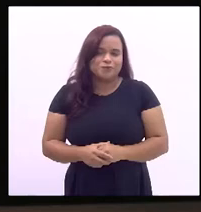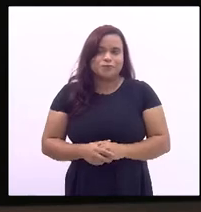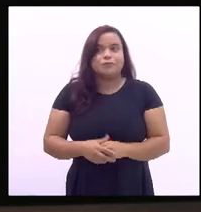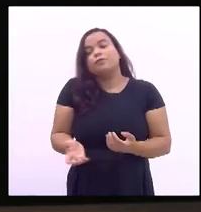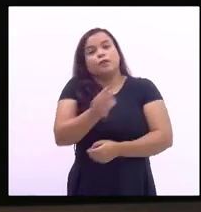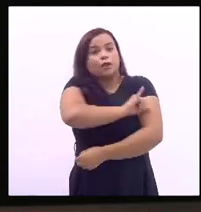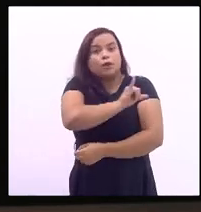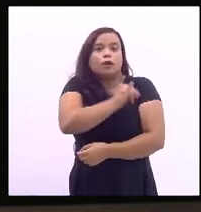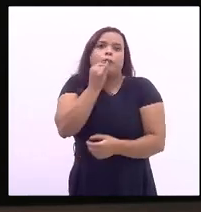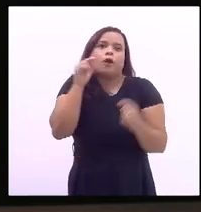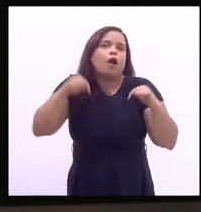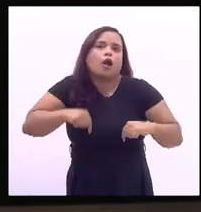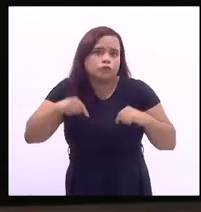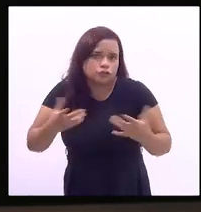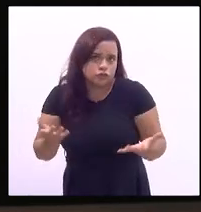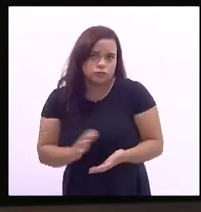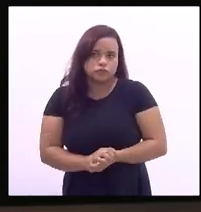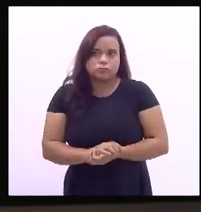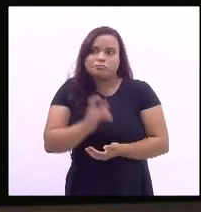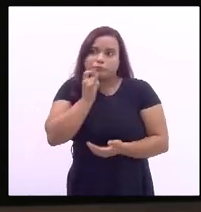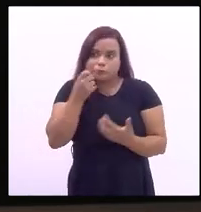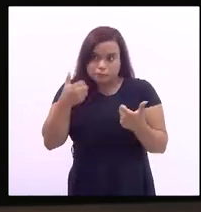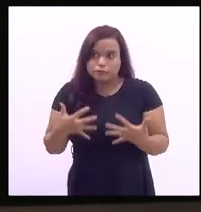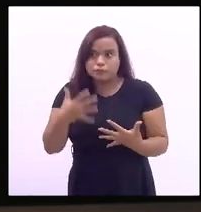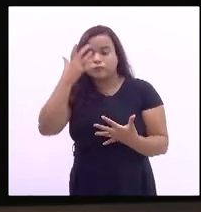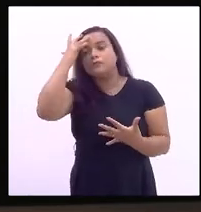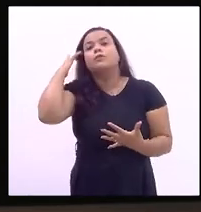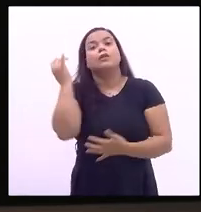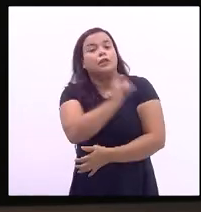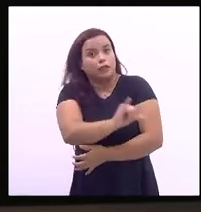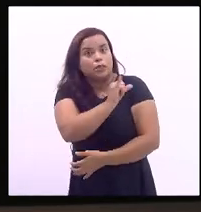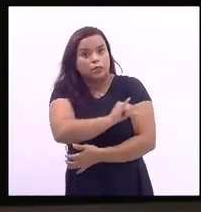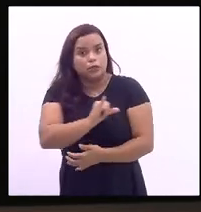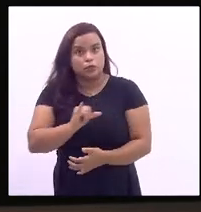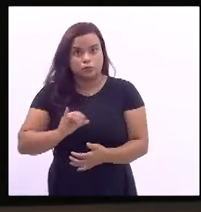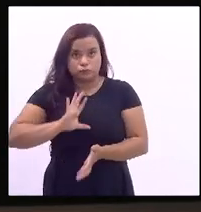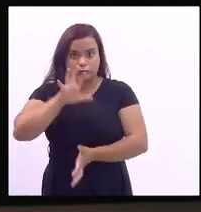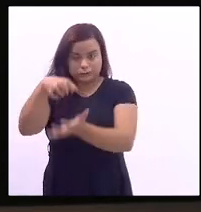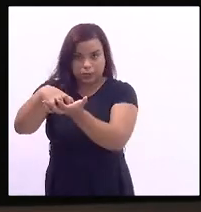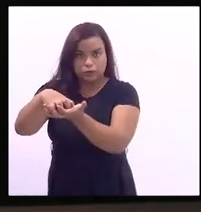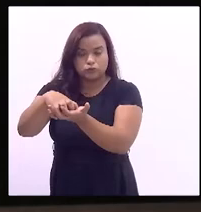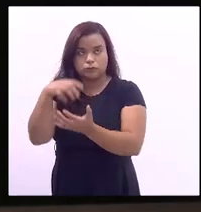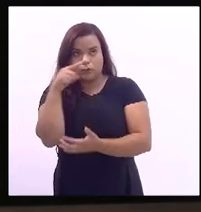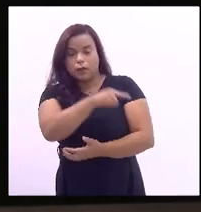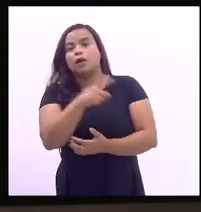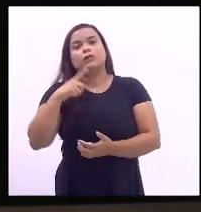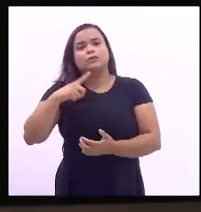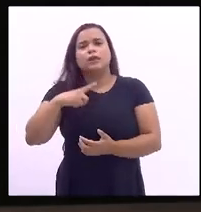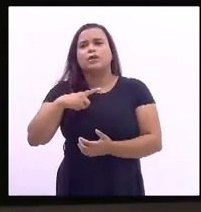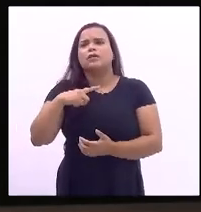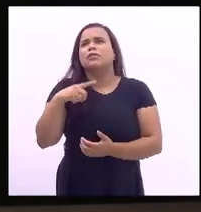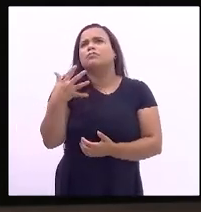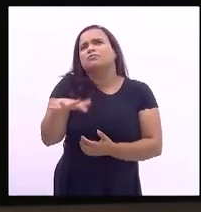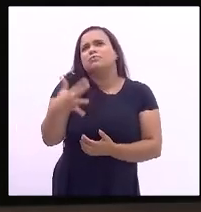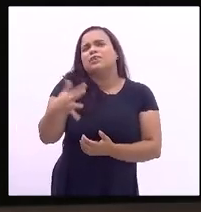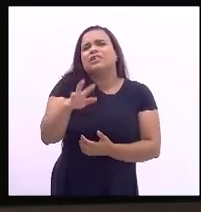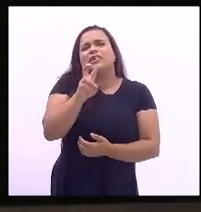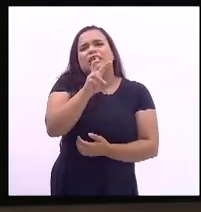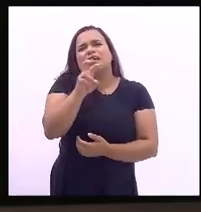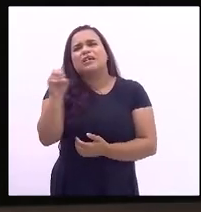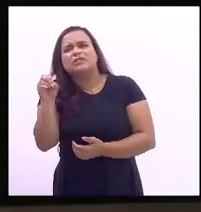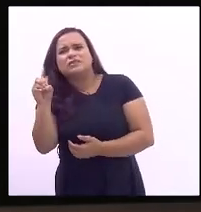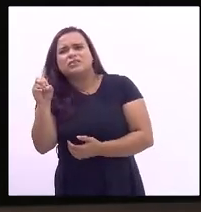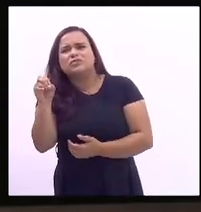hoje por exemplo veja bem o Rio de Janeiro no seu centro tem cerca de 500